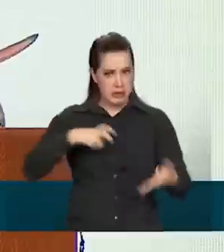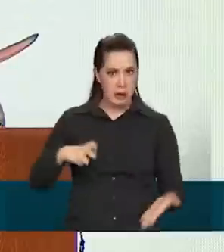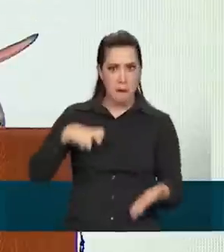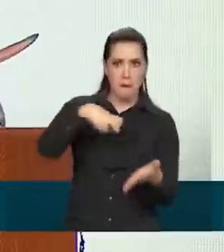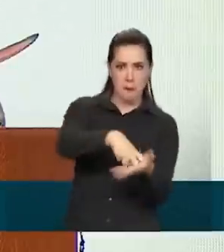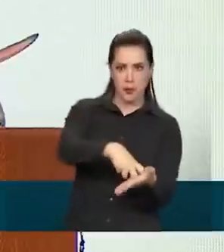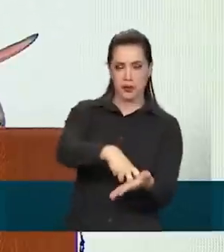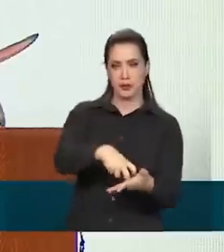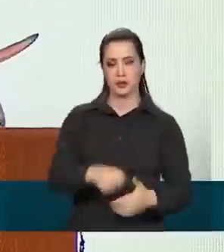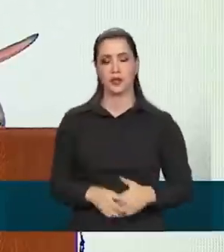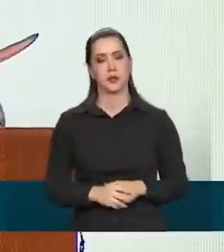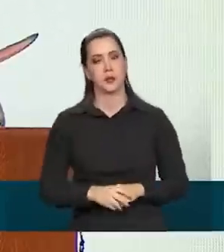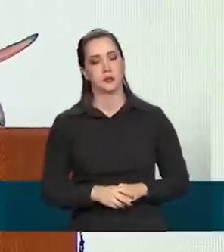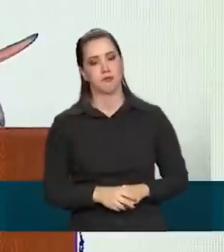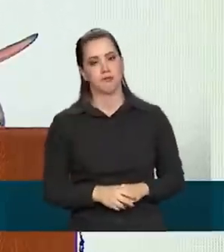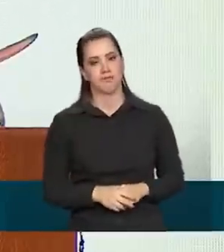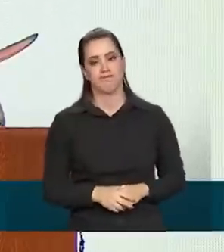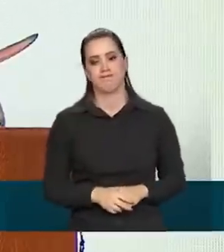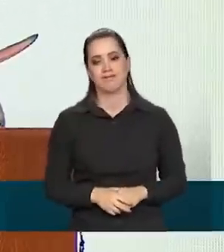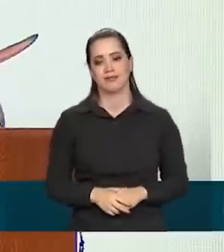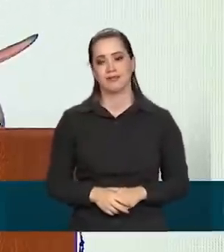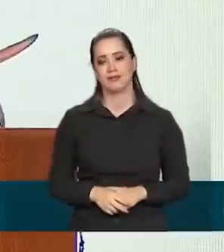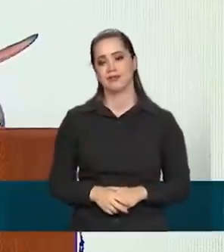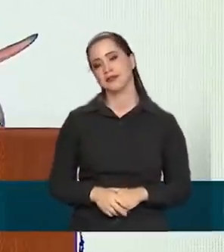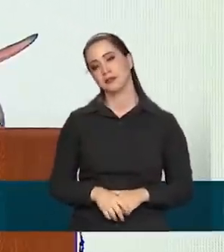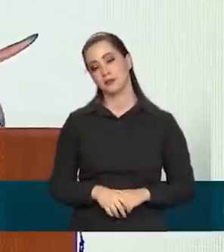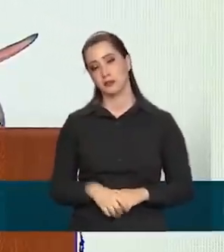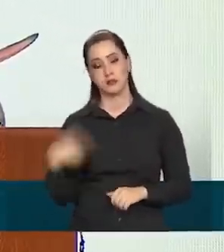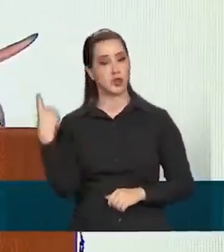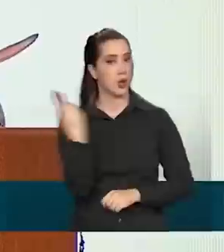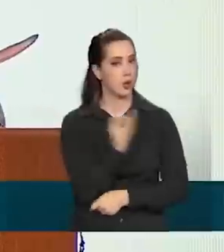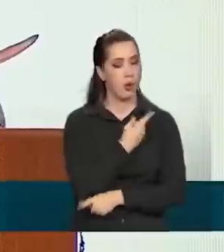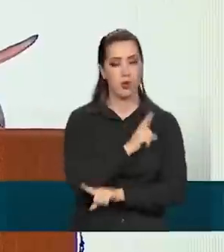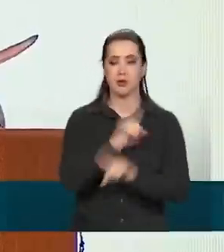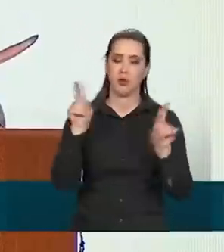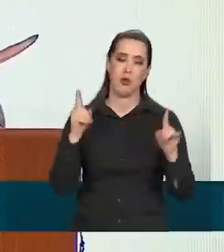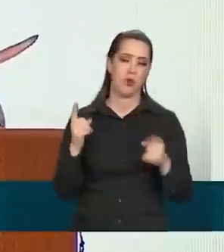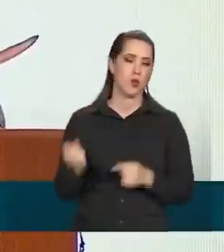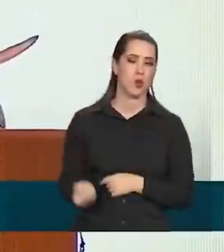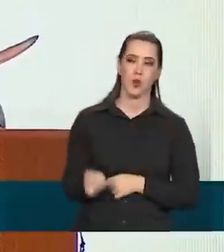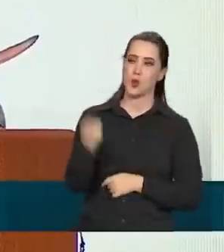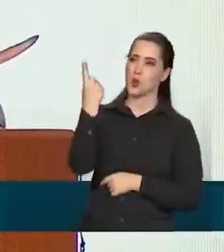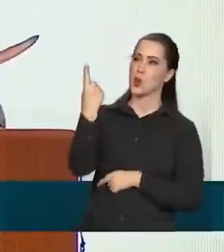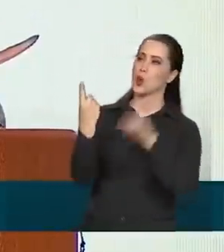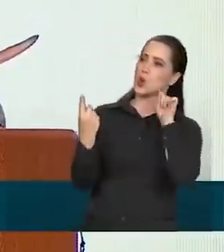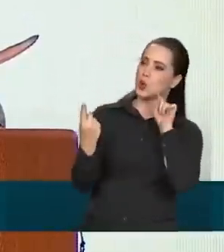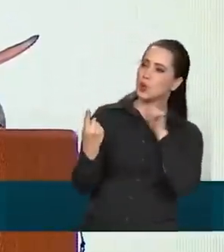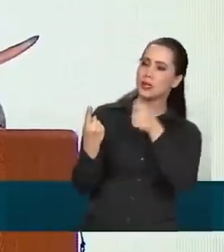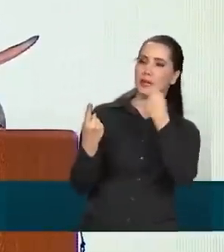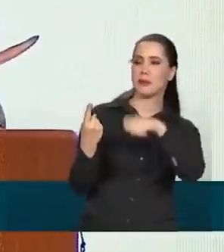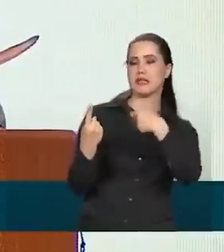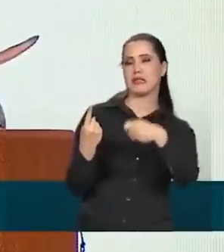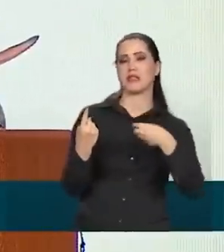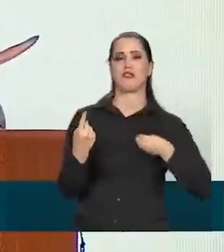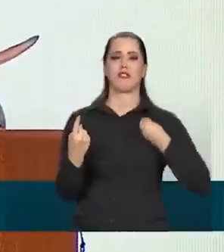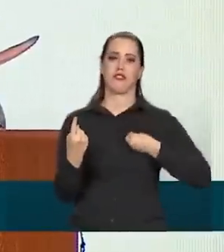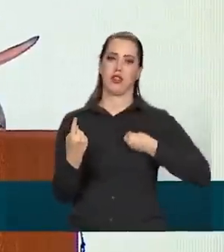Gente, nós não somos os únicos que necessitam aqui